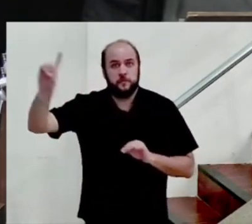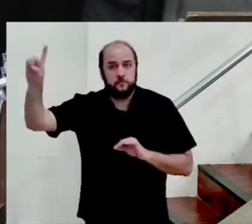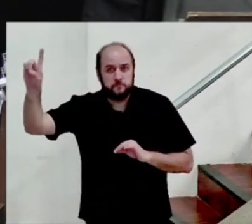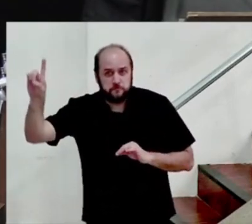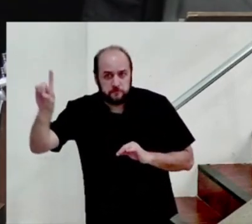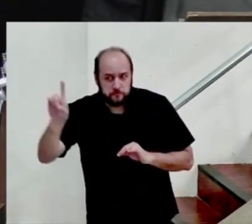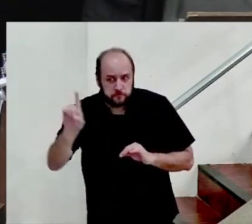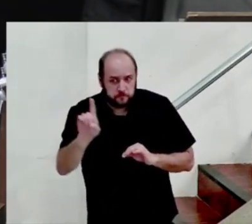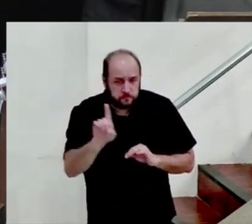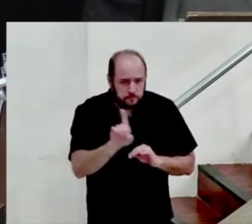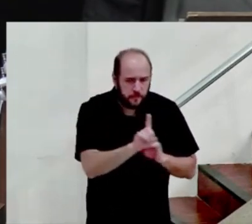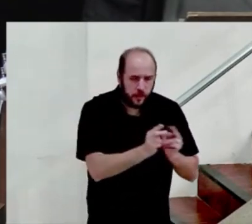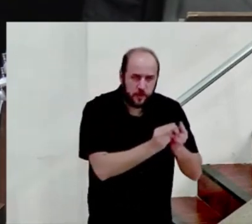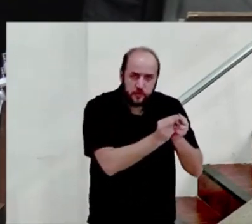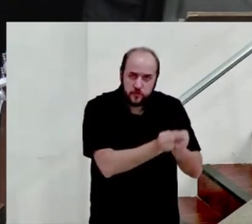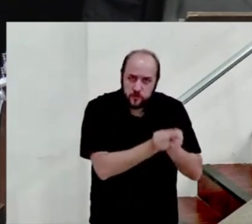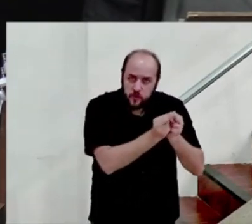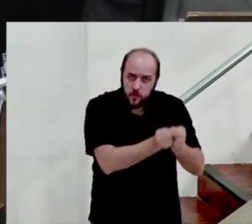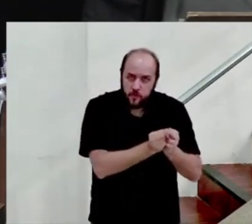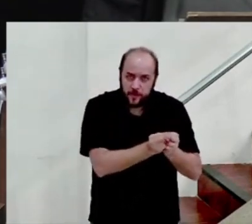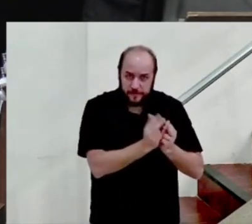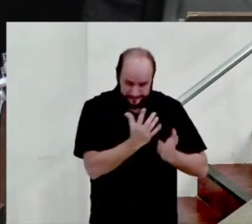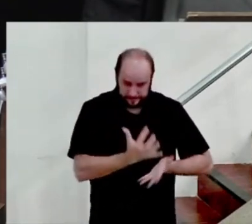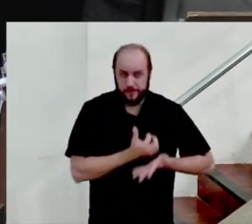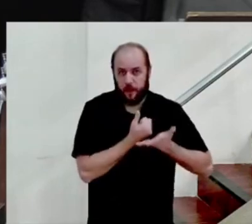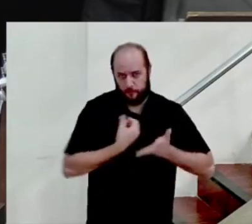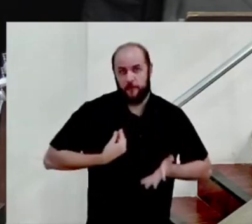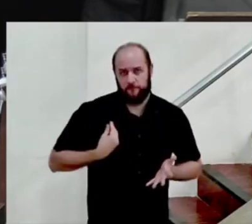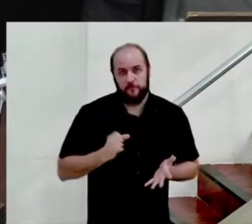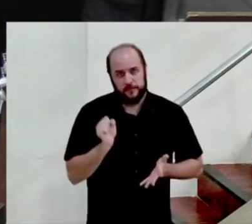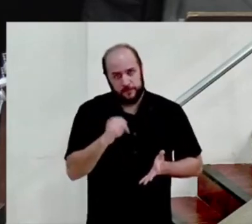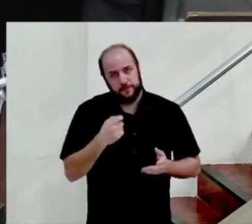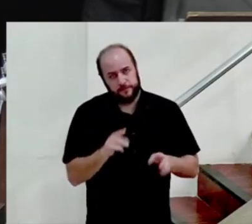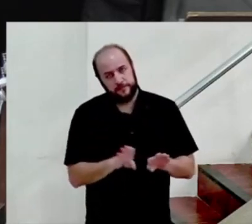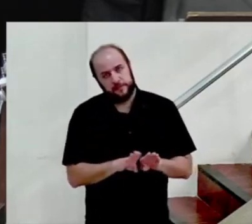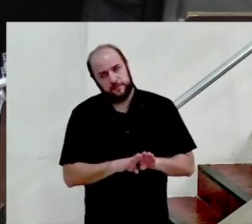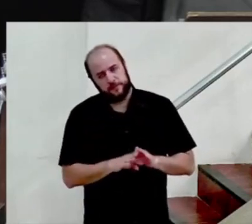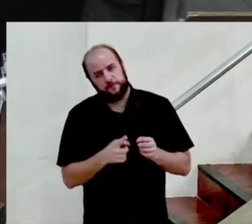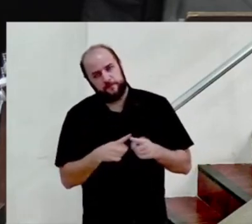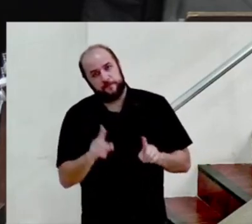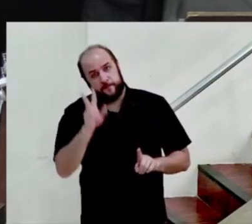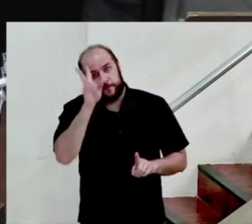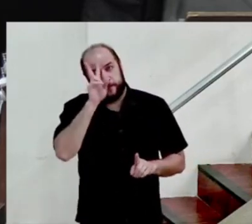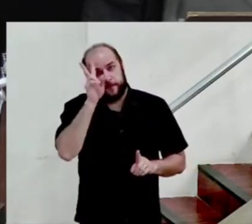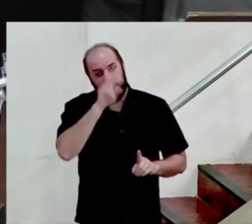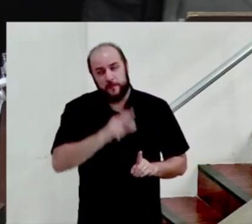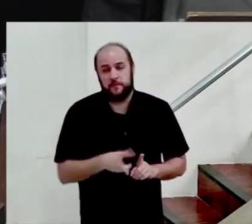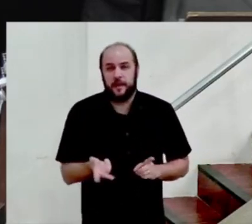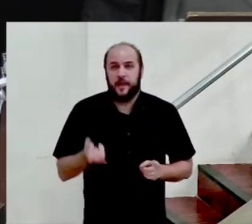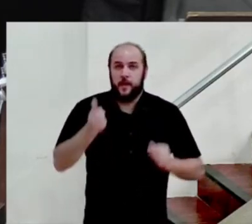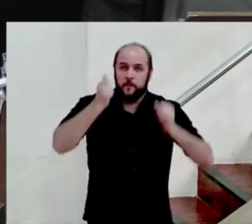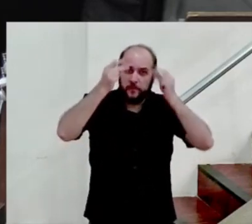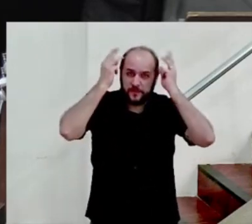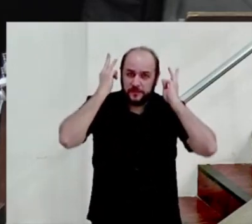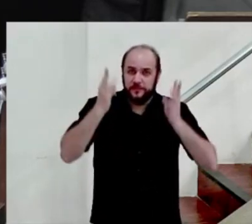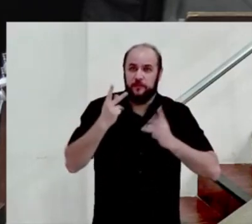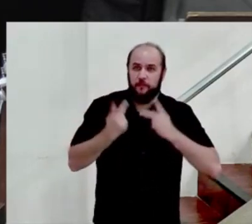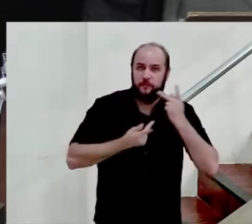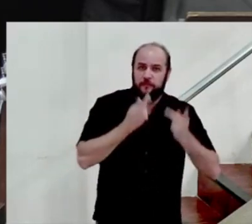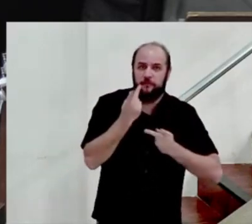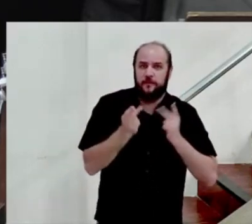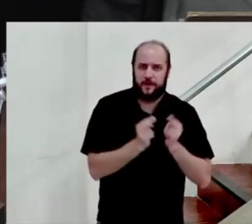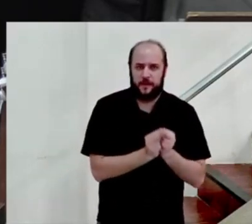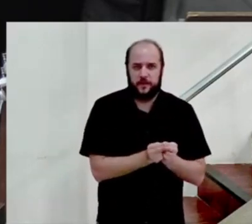de Noé para não apenas salvar a sua vida, afinal, se nós lembrarmos das palavras que Moisés fala a respeito de